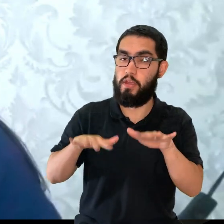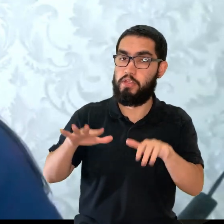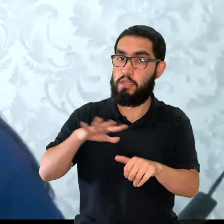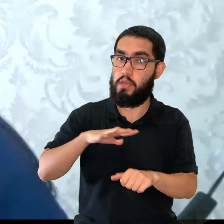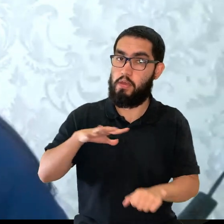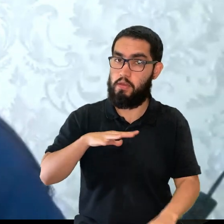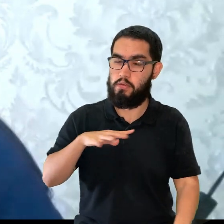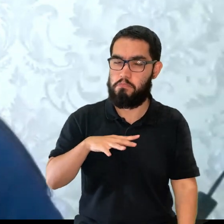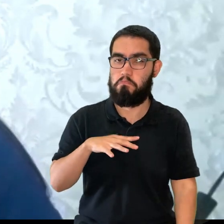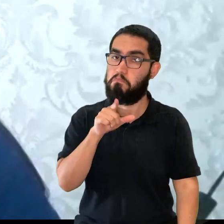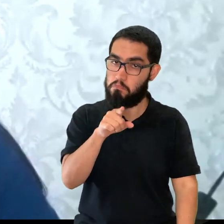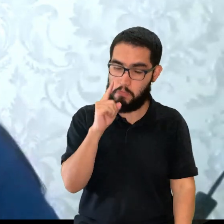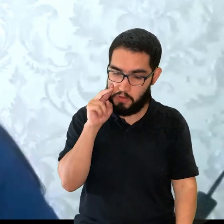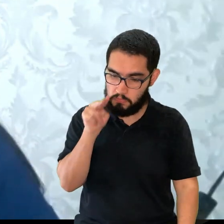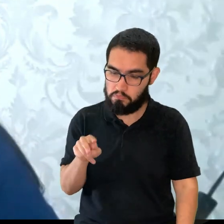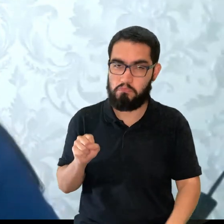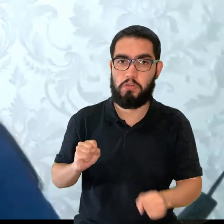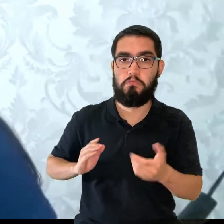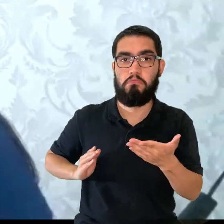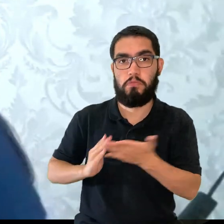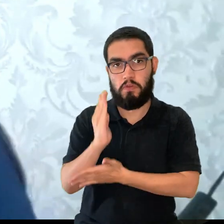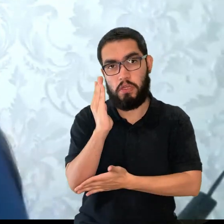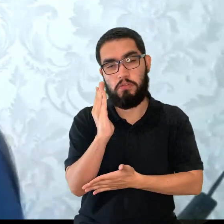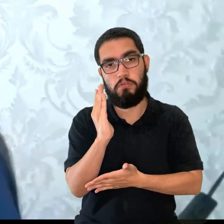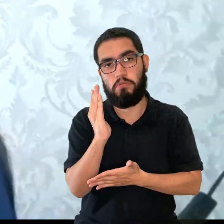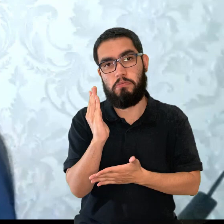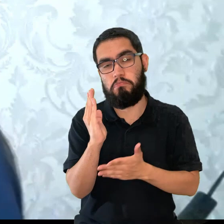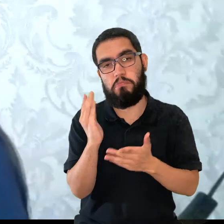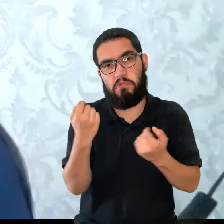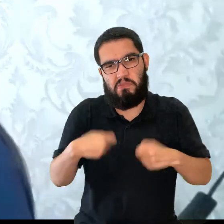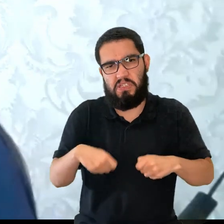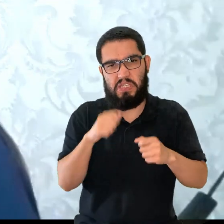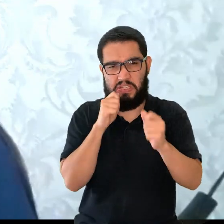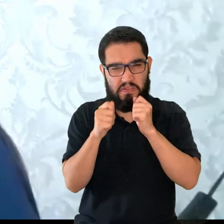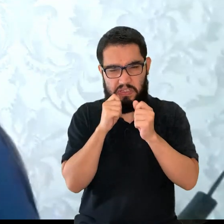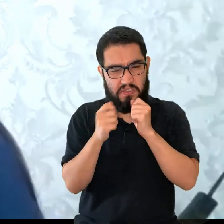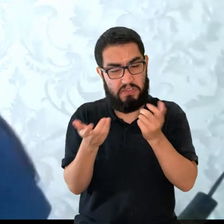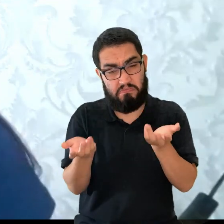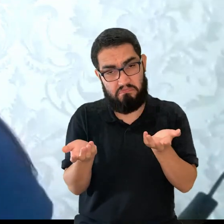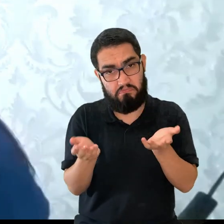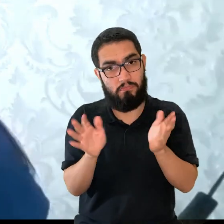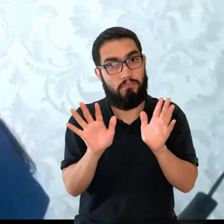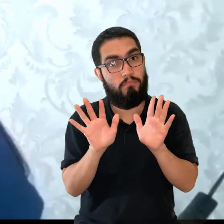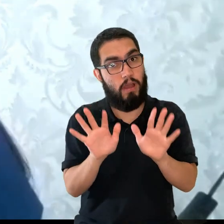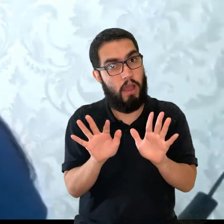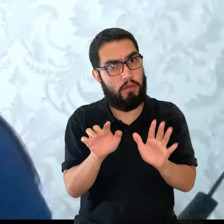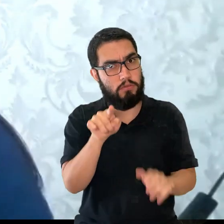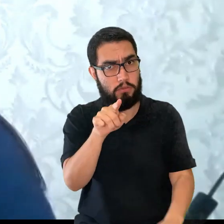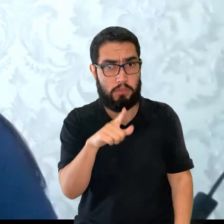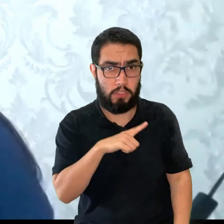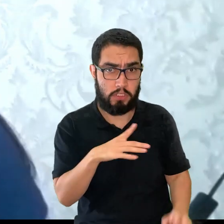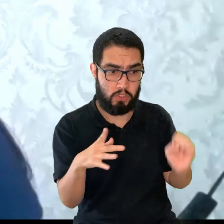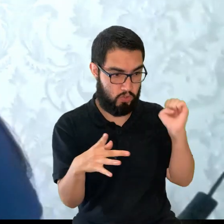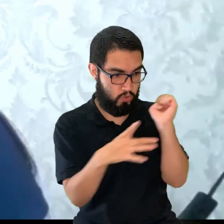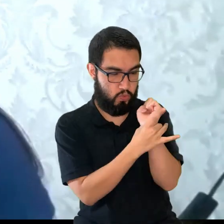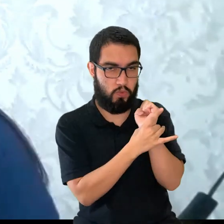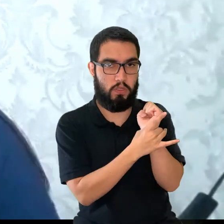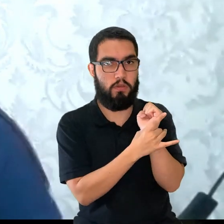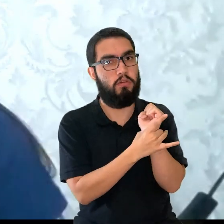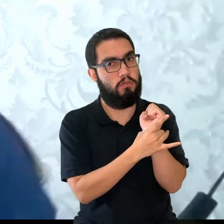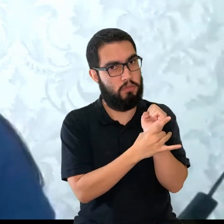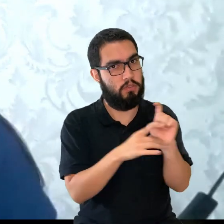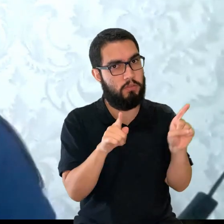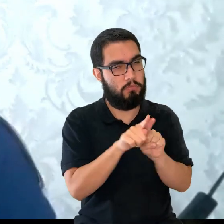diferente. E aí você pode ser aprovado e começar até sem fazer entrevista. Só que aí sinta-se seguro